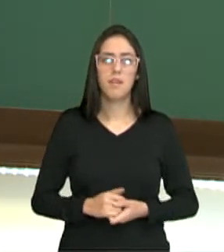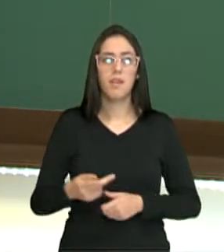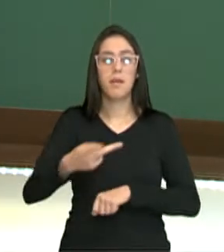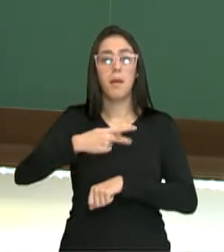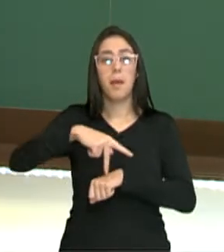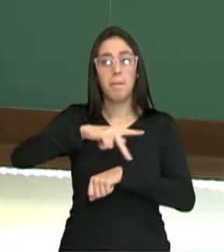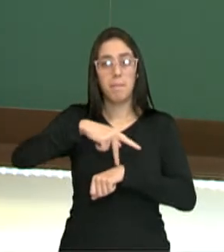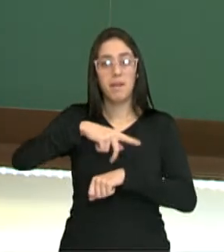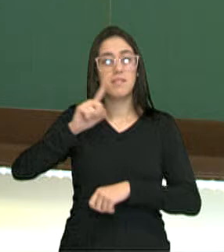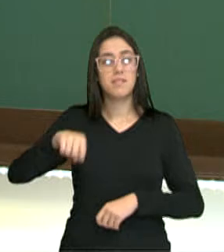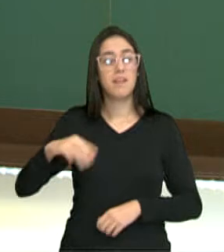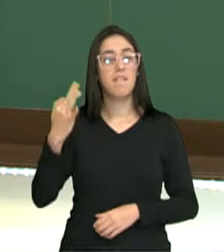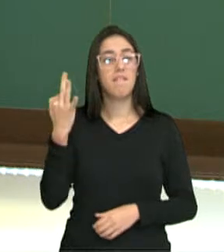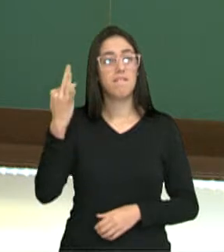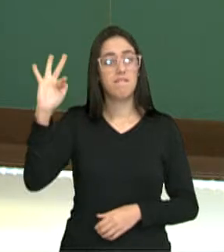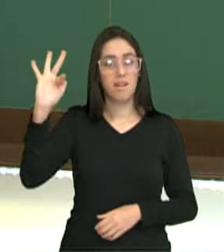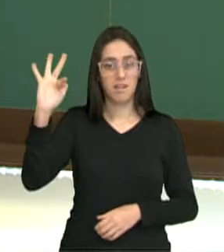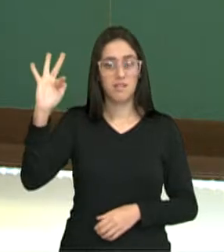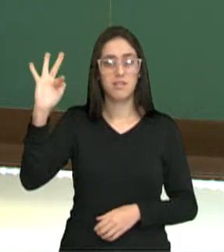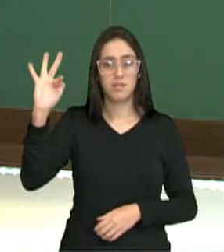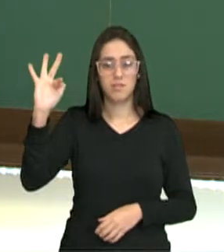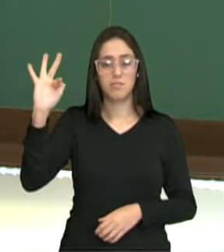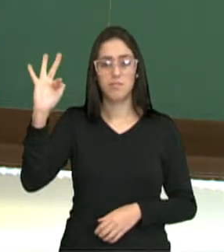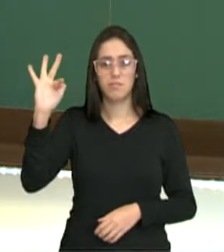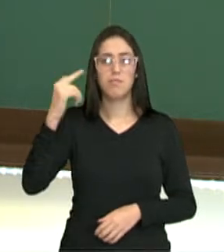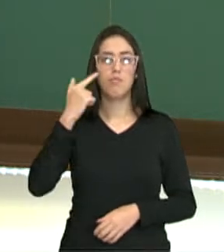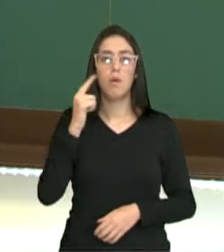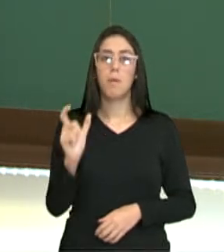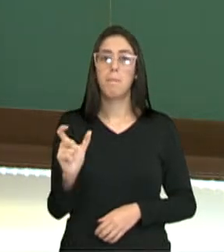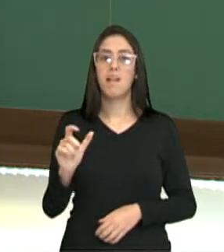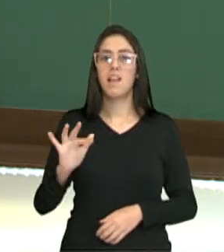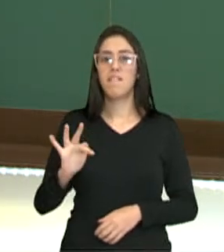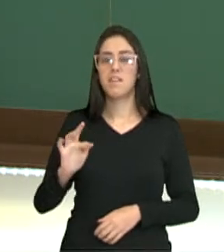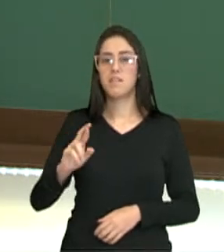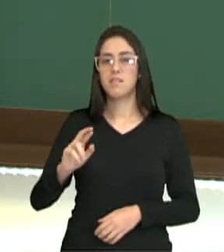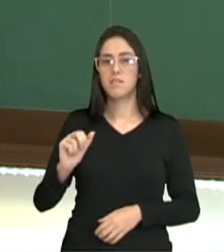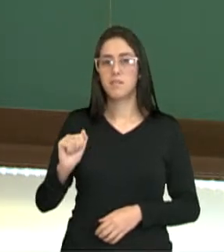França. França. Presta atenção como se escreve aqui, ó.